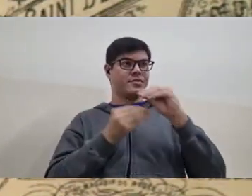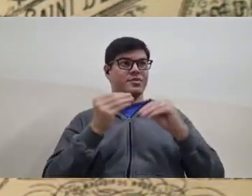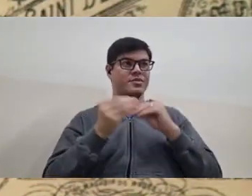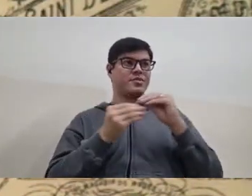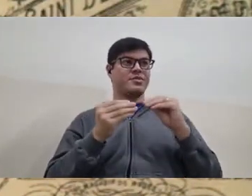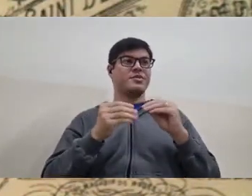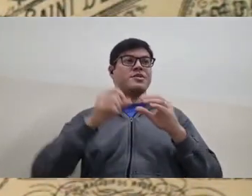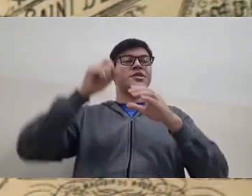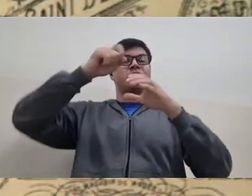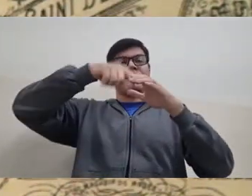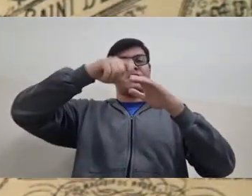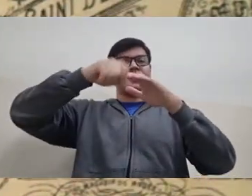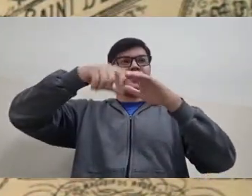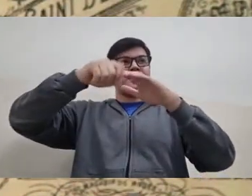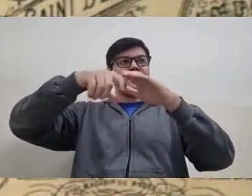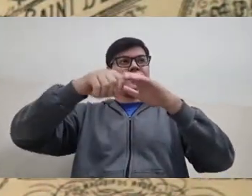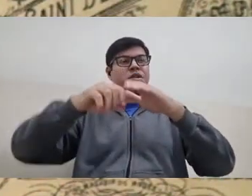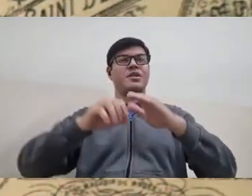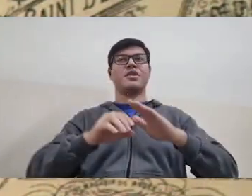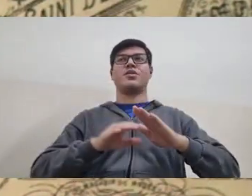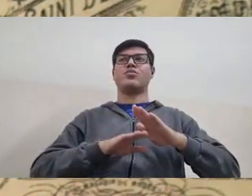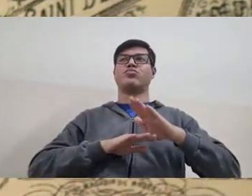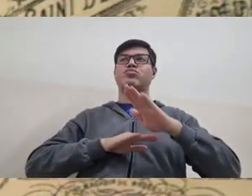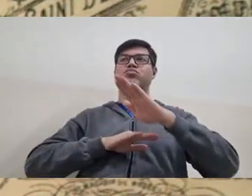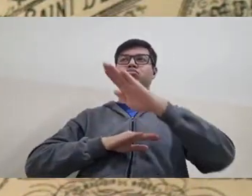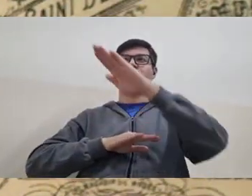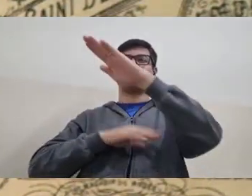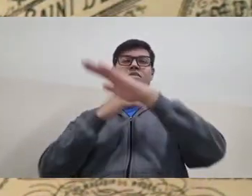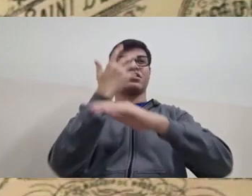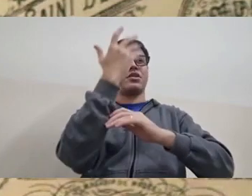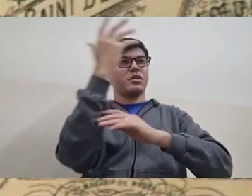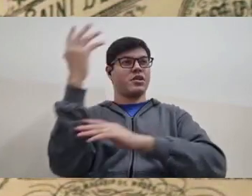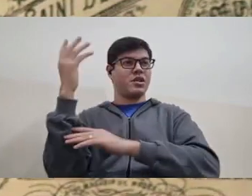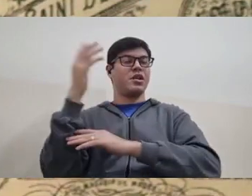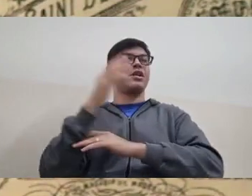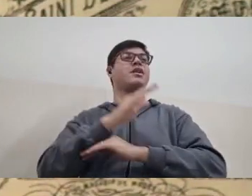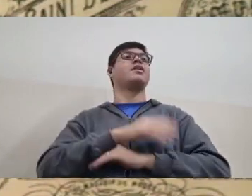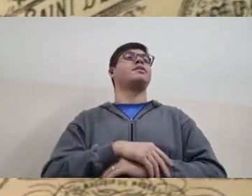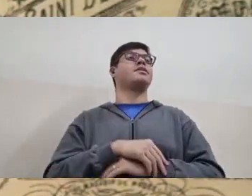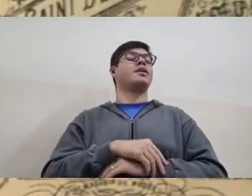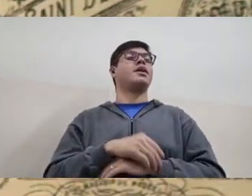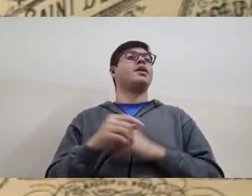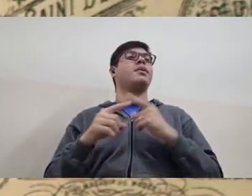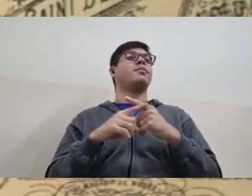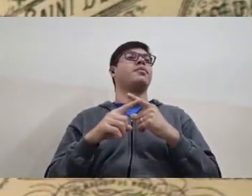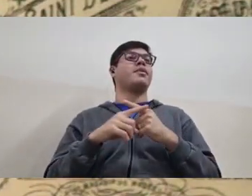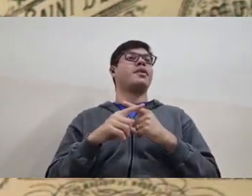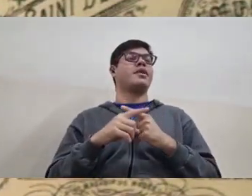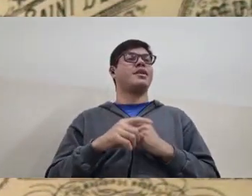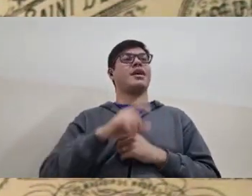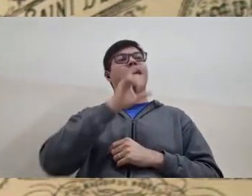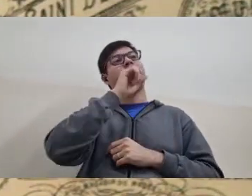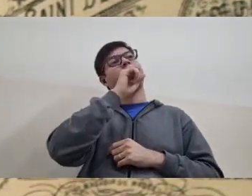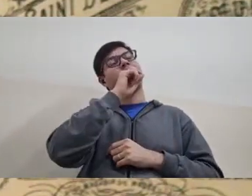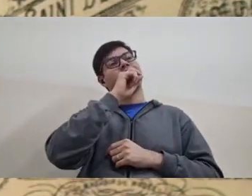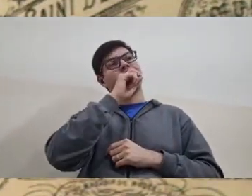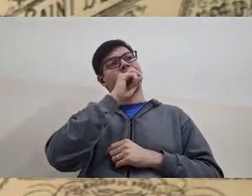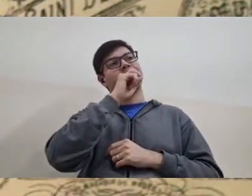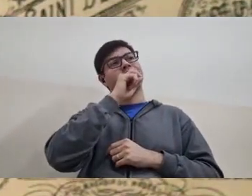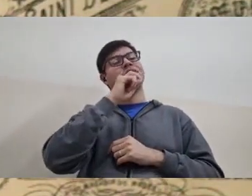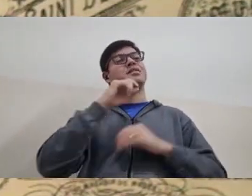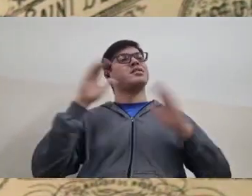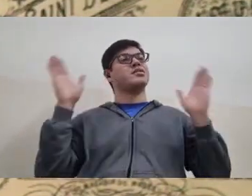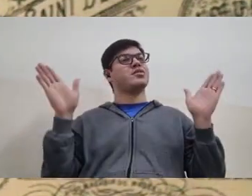das Araras, final do ano passado, para viabilizar alimento para as araras que vão para o Alto das Araras,